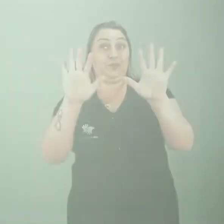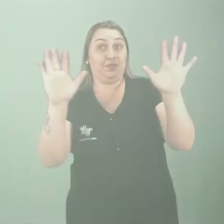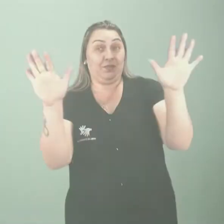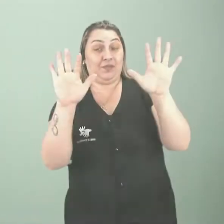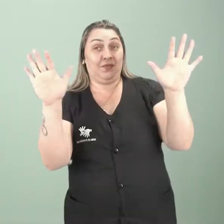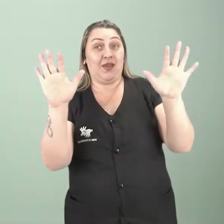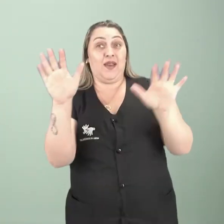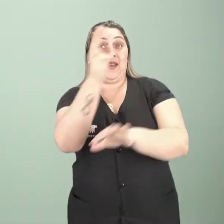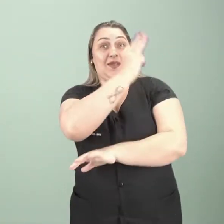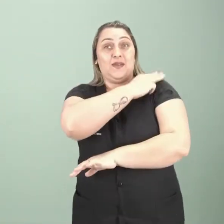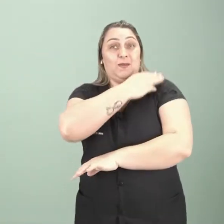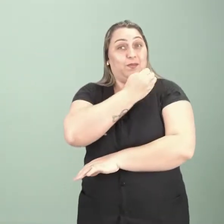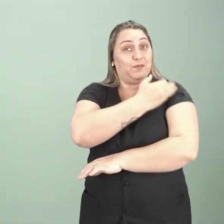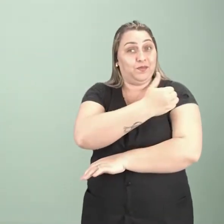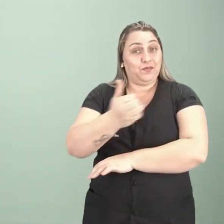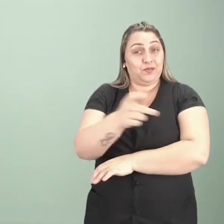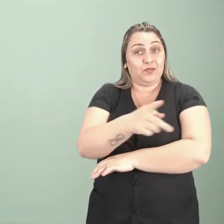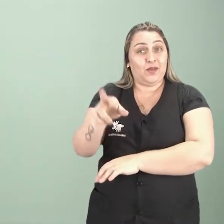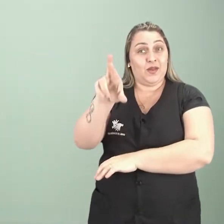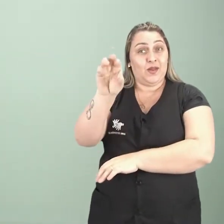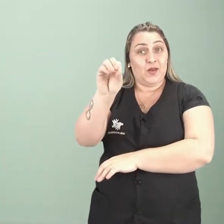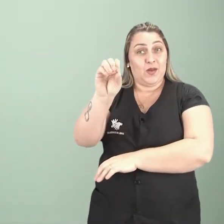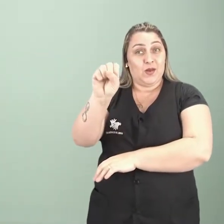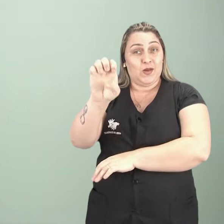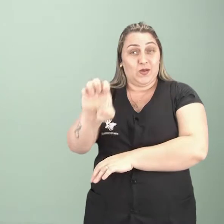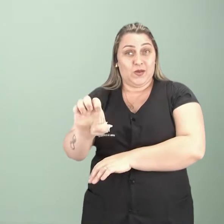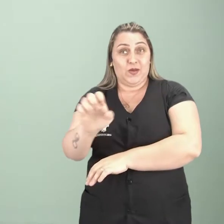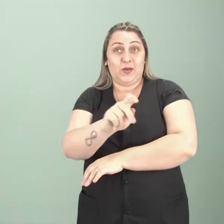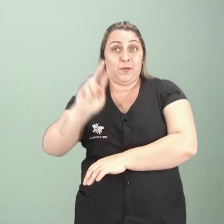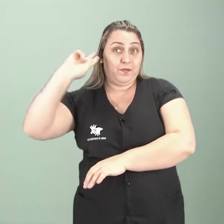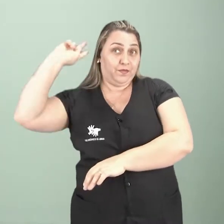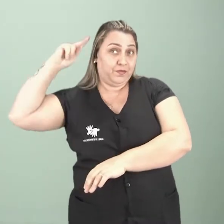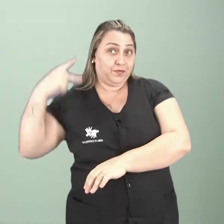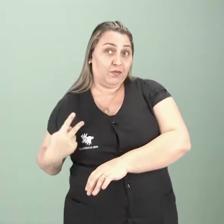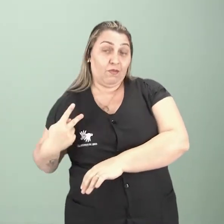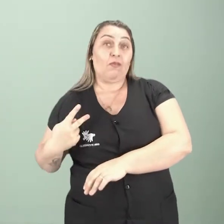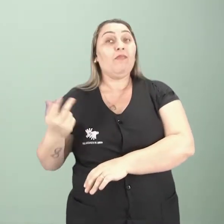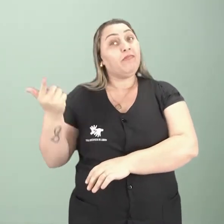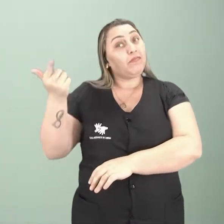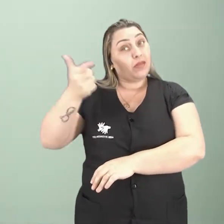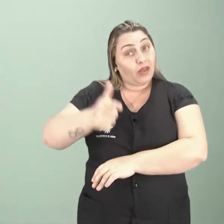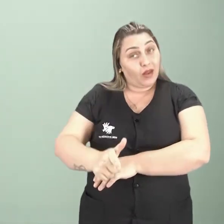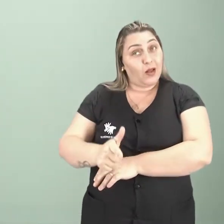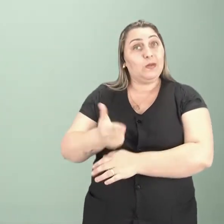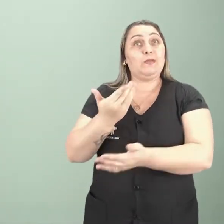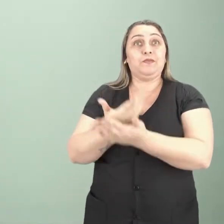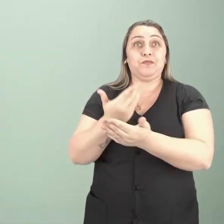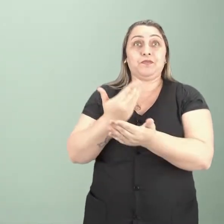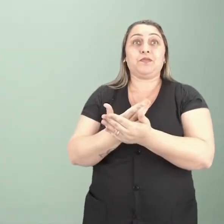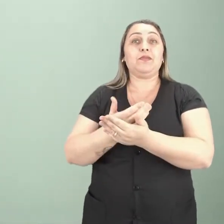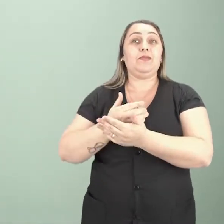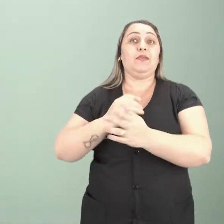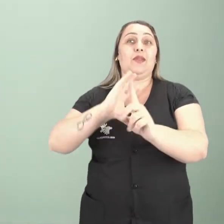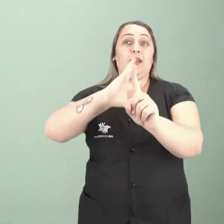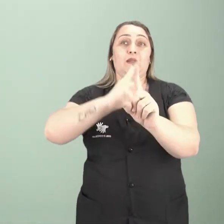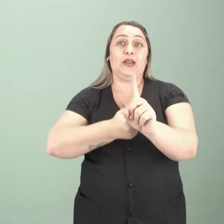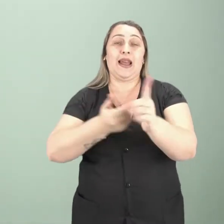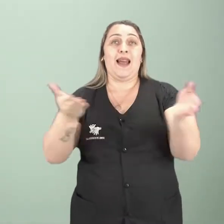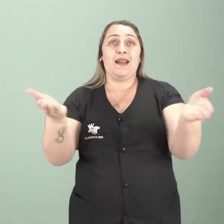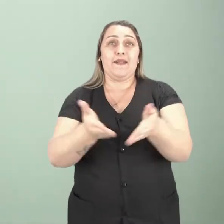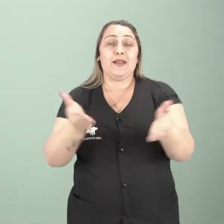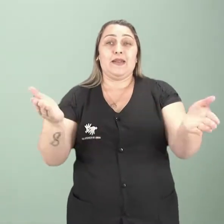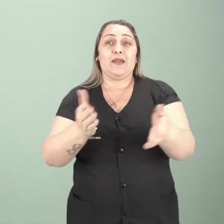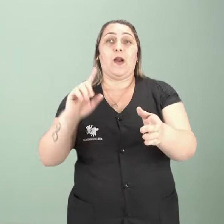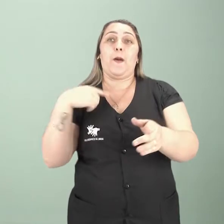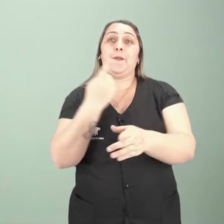Fala galera da terceira série, tudo bem? Eu sou a professora Rosicler e estou aqui novamente para nós falarmos sobre arte. E hoje começam